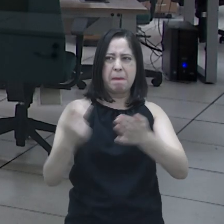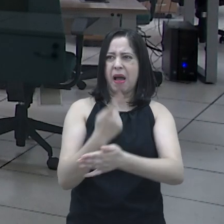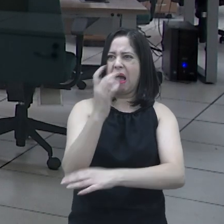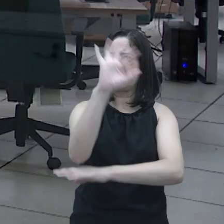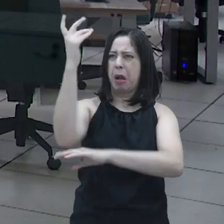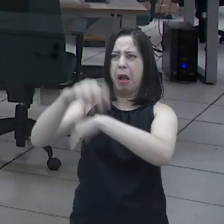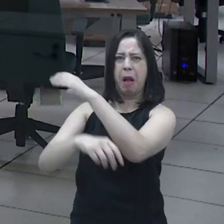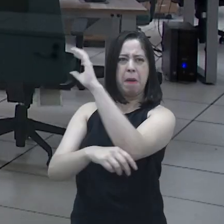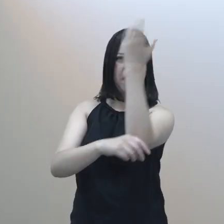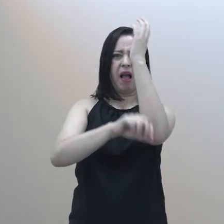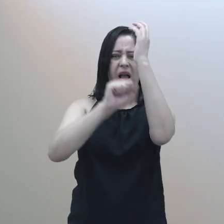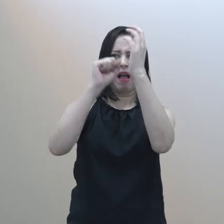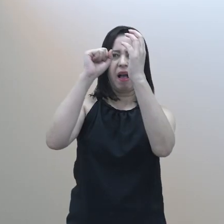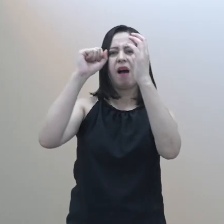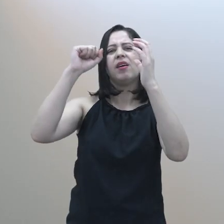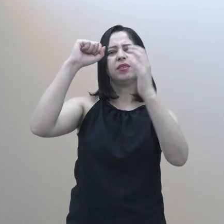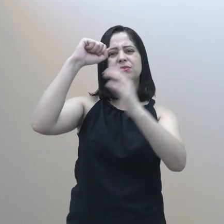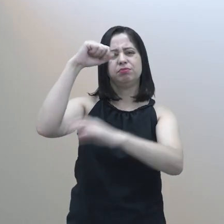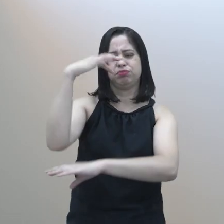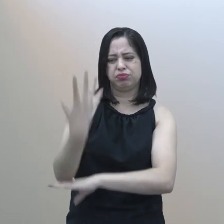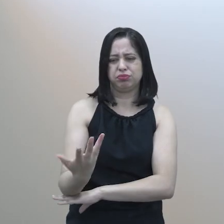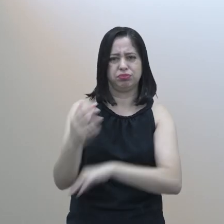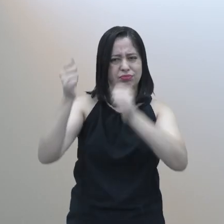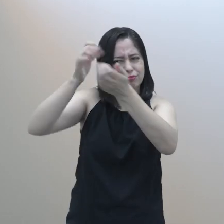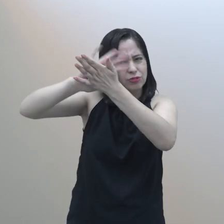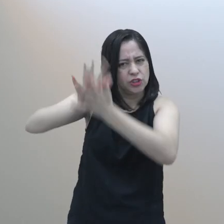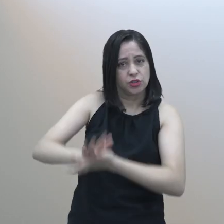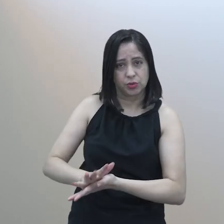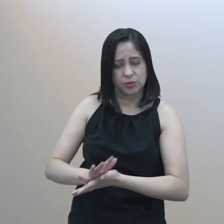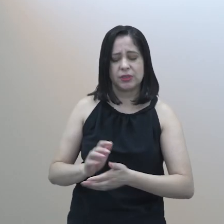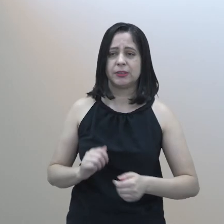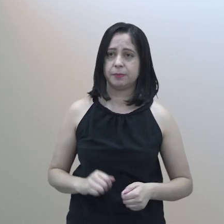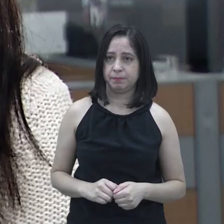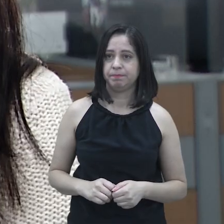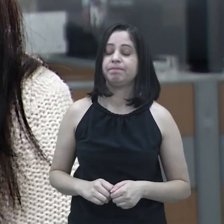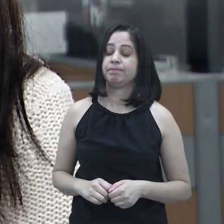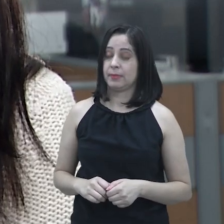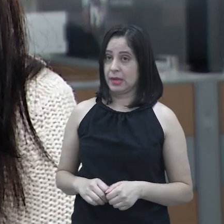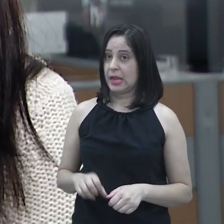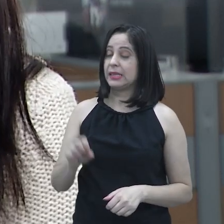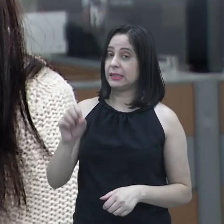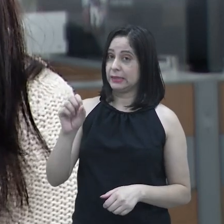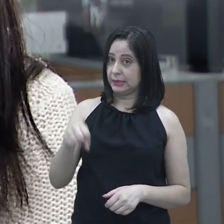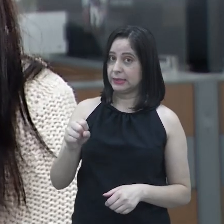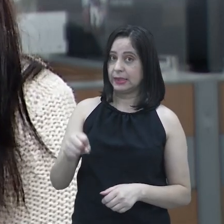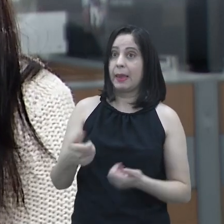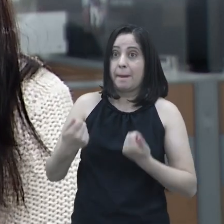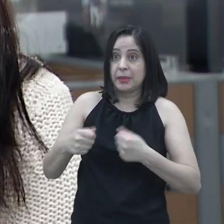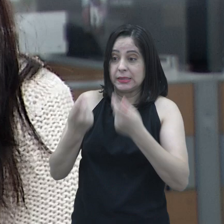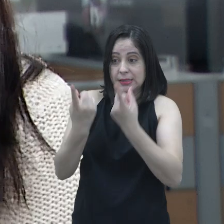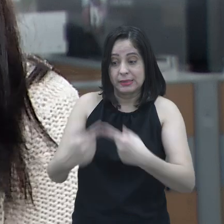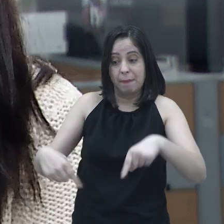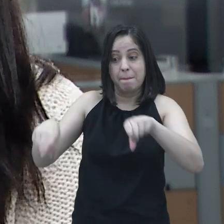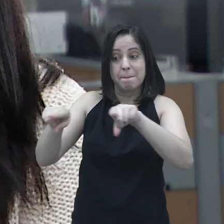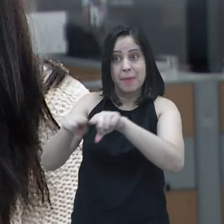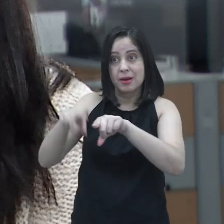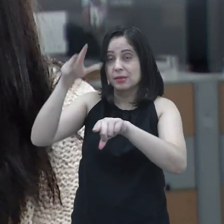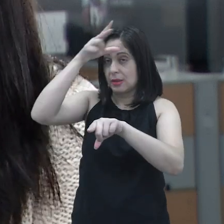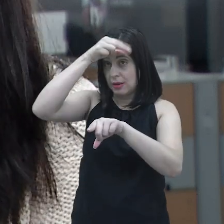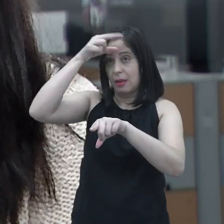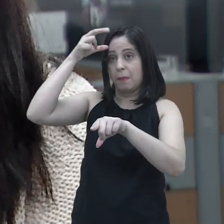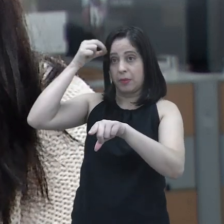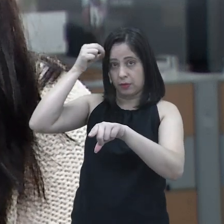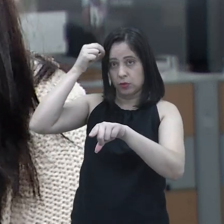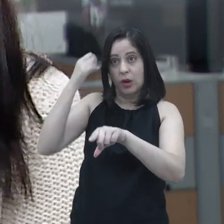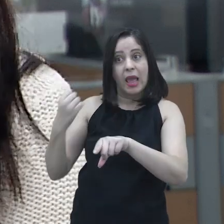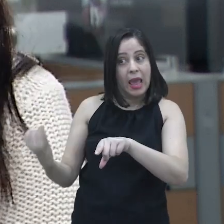esses desastres naturais já ajudaram a salvar muitas vidas. O sistema de alerta ele precisa sim atuar em parceria junto